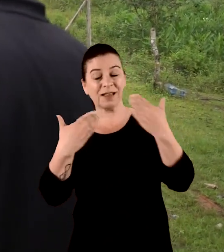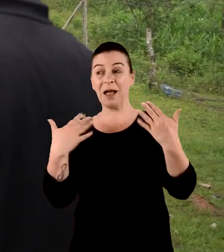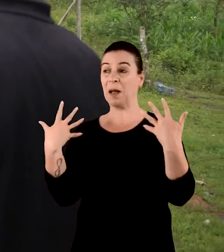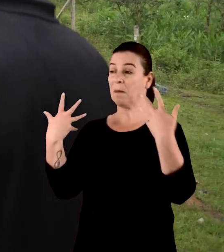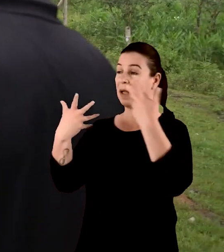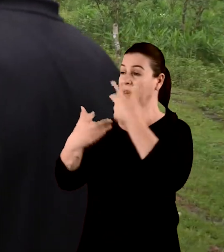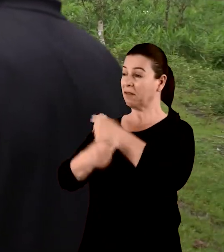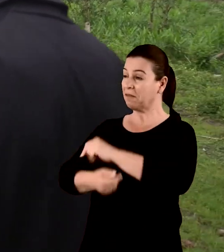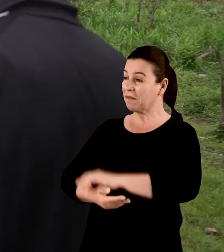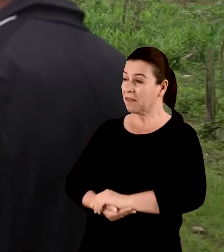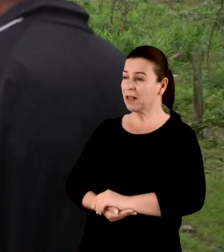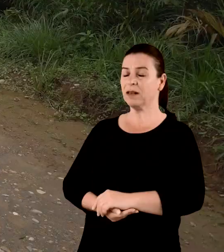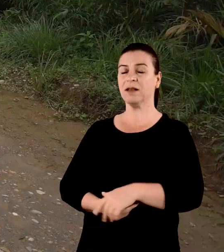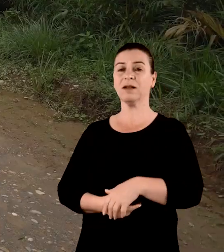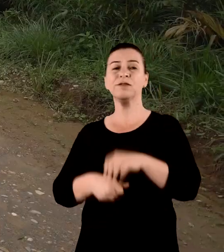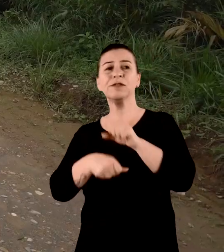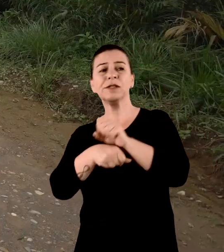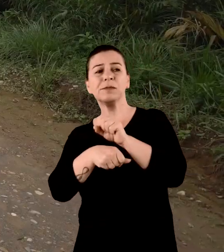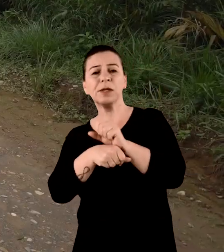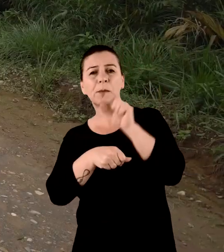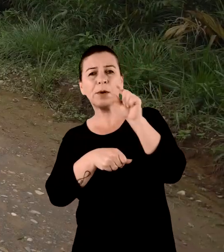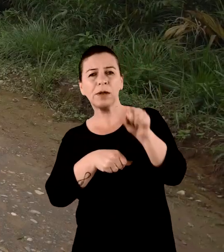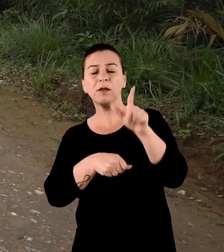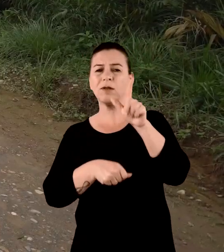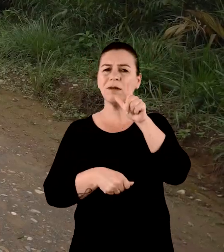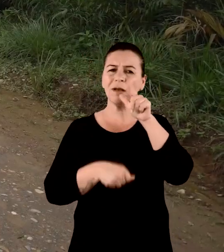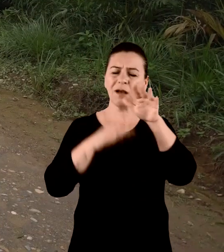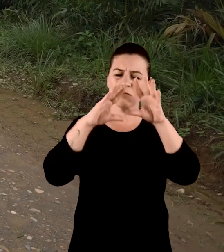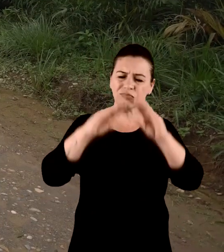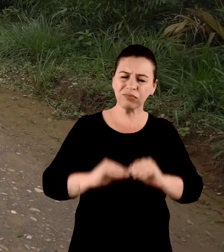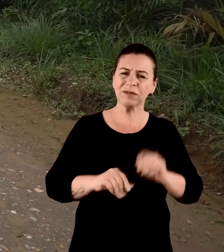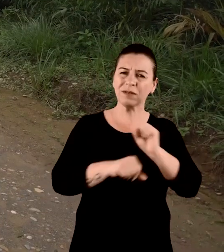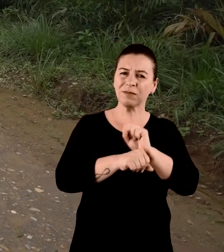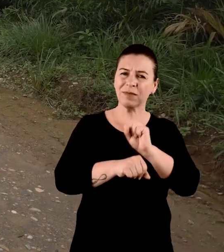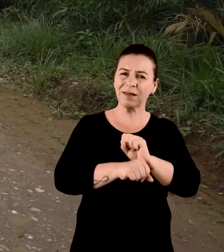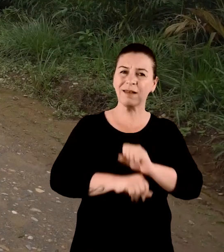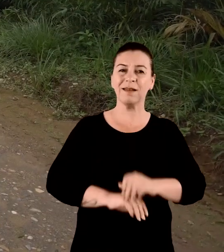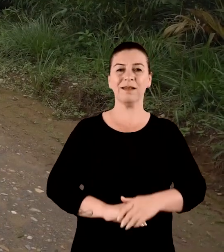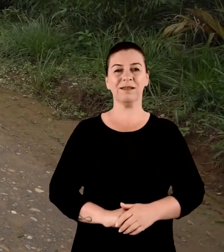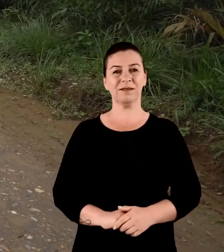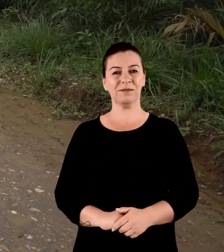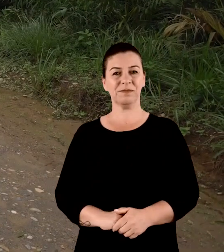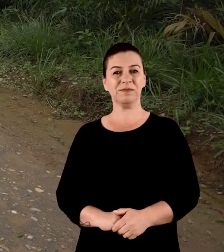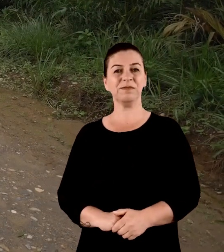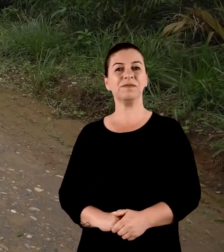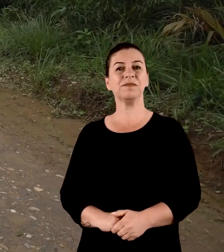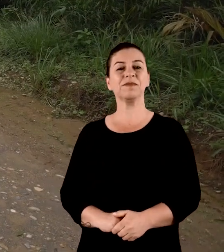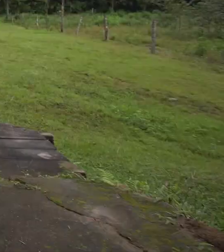Ô, maravilha. Acho que vamos ter que esperar mais um pouquinho. Esperar a água baixar mesmo?